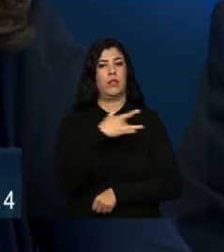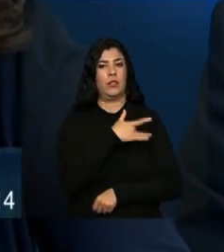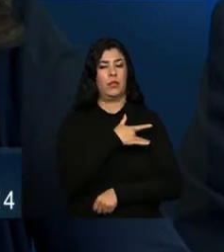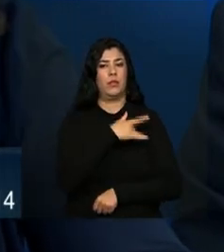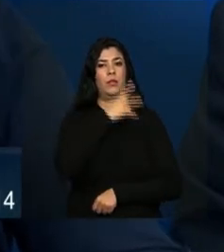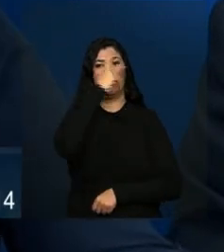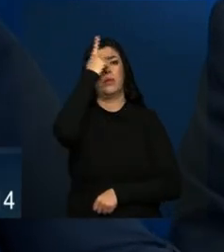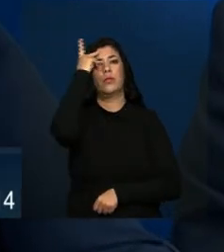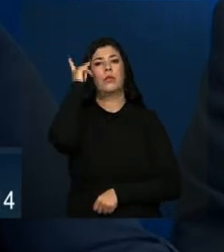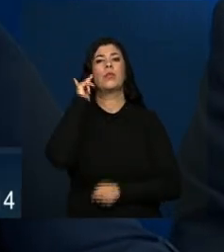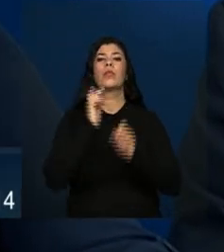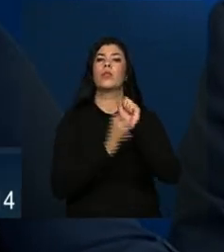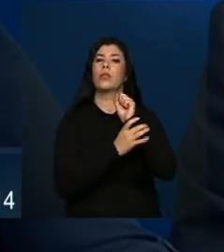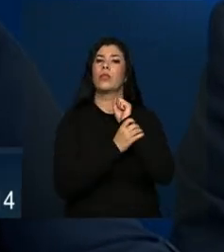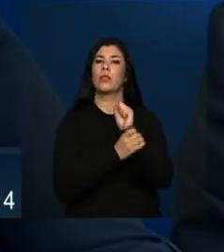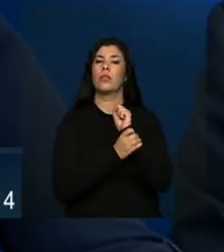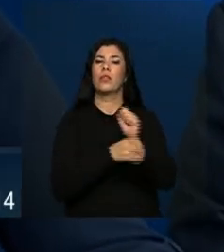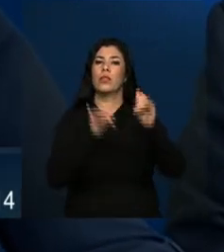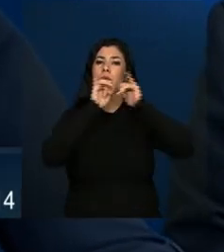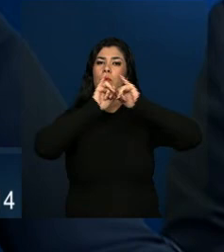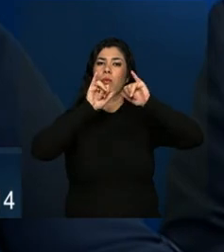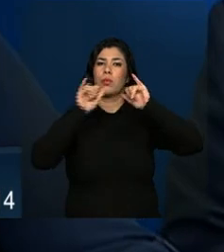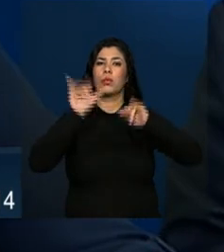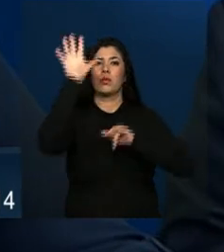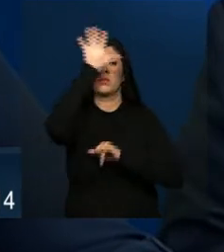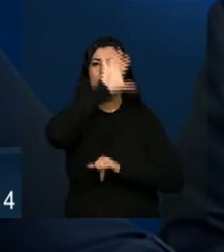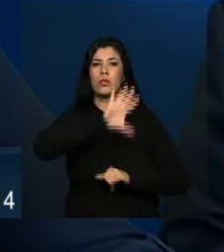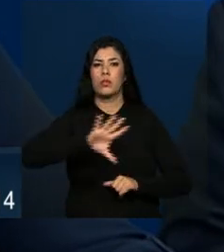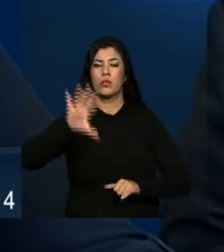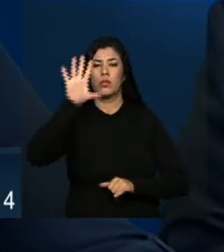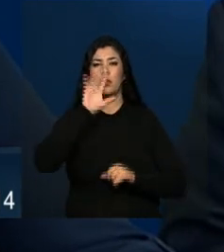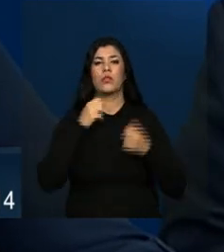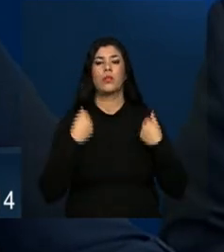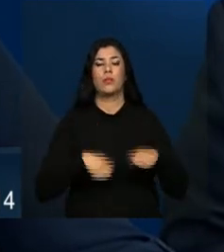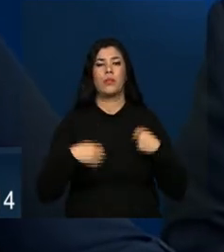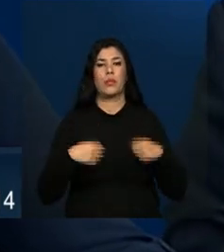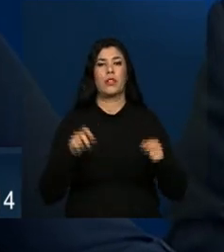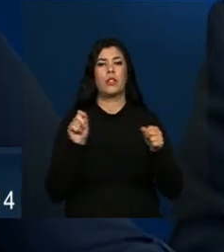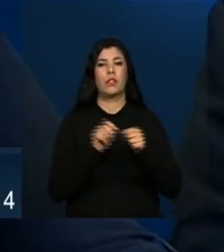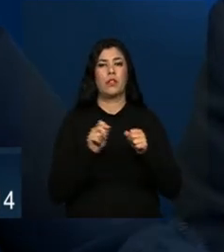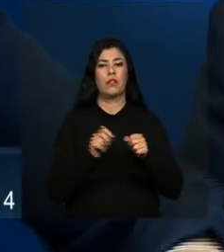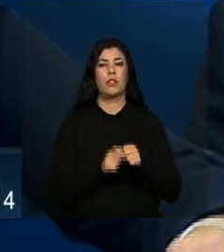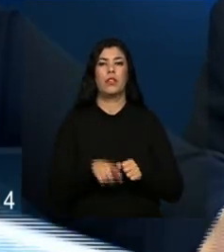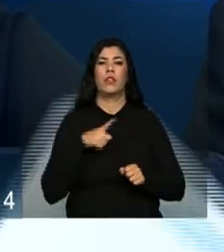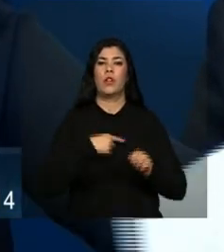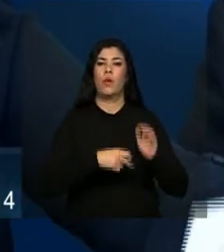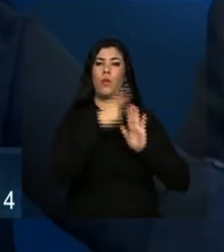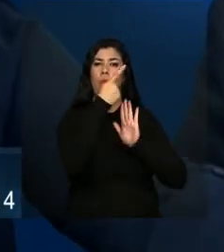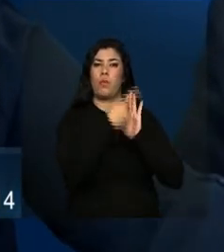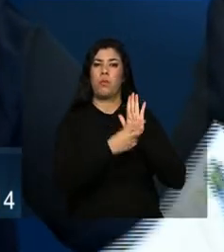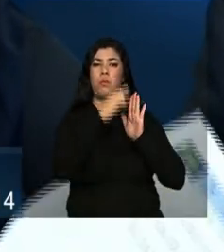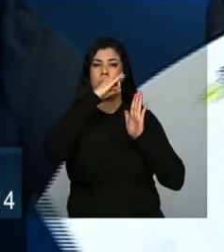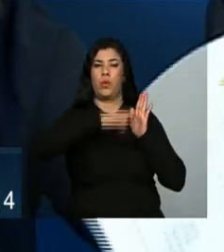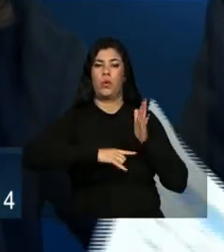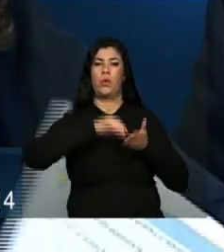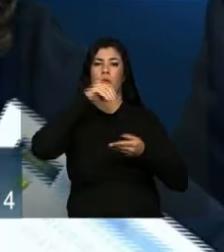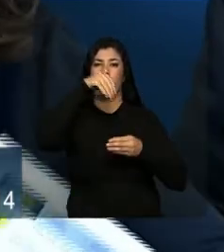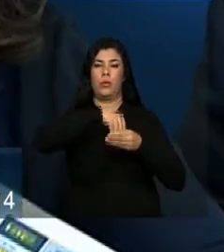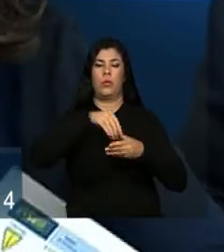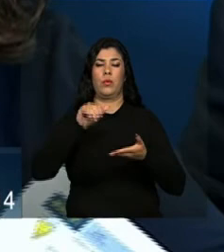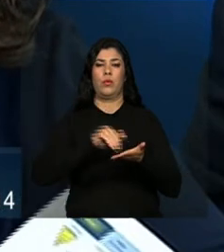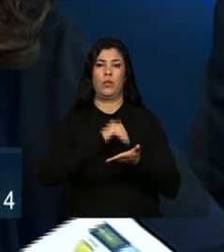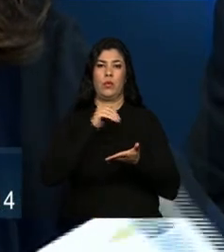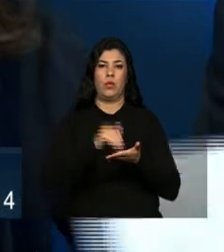consumidores é um alerta daquela campanha é que está que foi protocolizada na secretaria